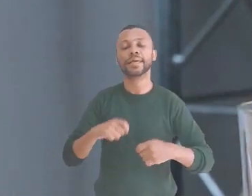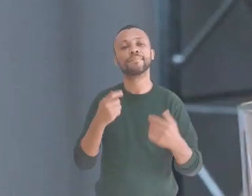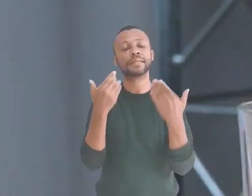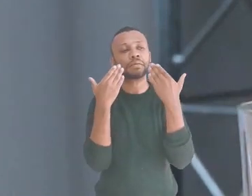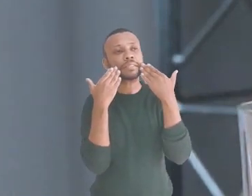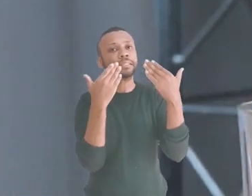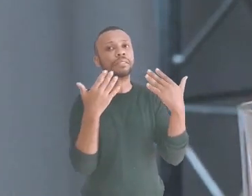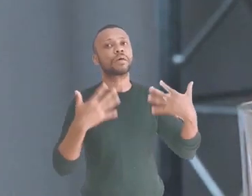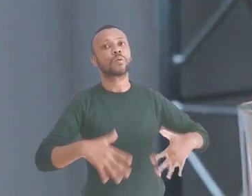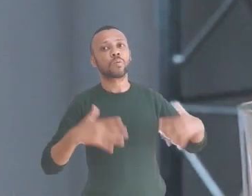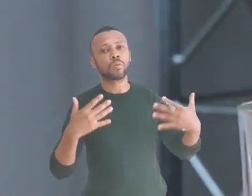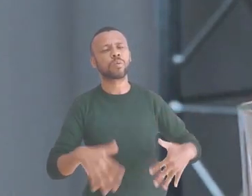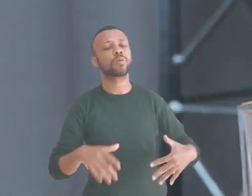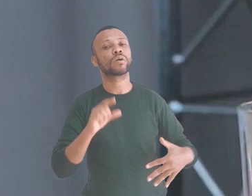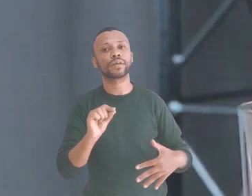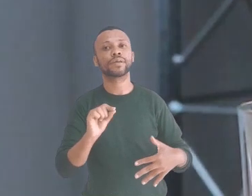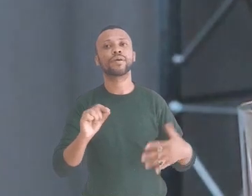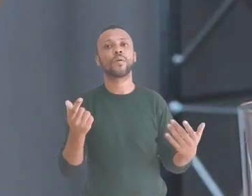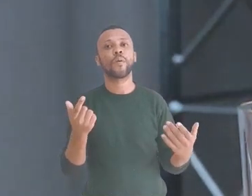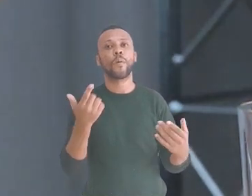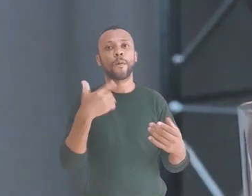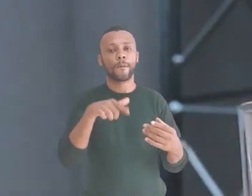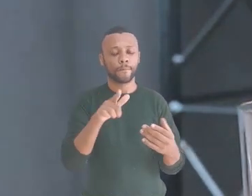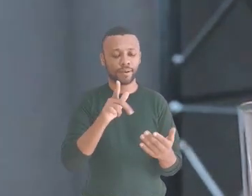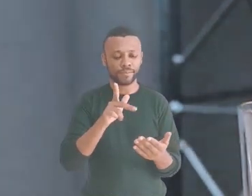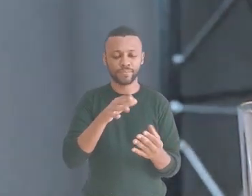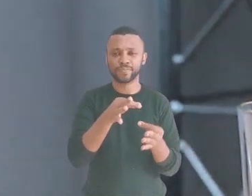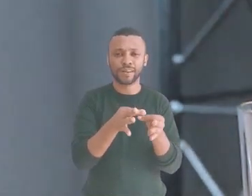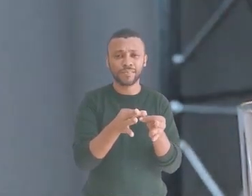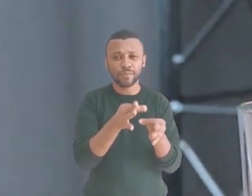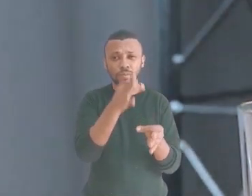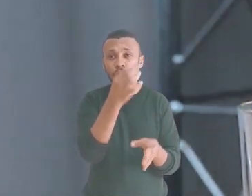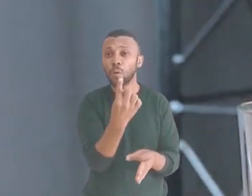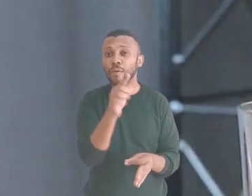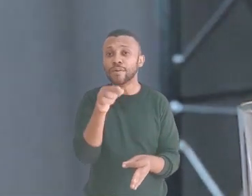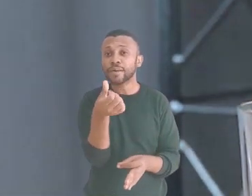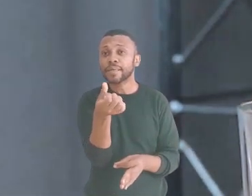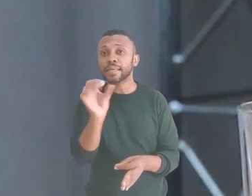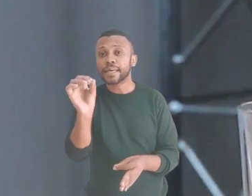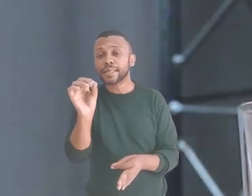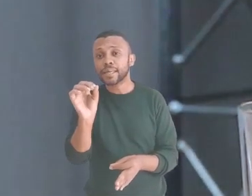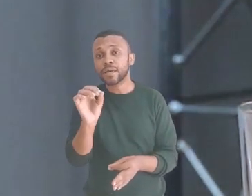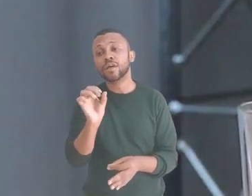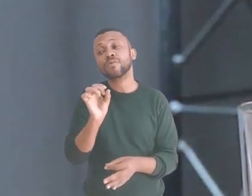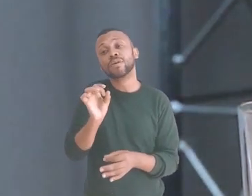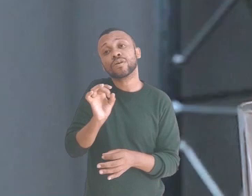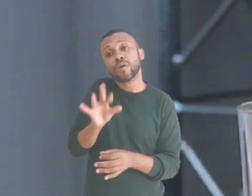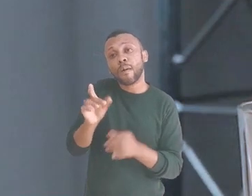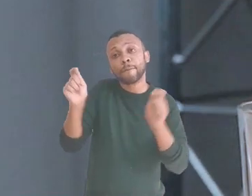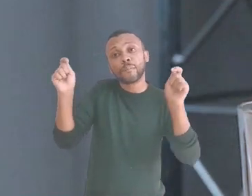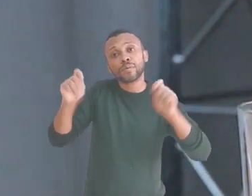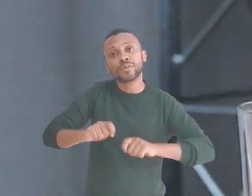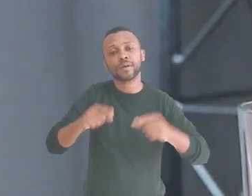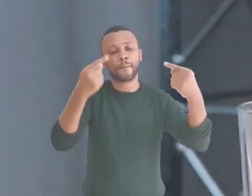deparar com uma fita métrica de 1,60 m. E você só podia participar do concurso se tivesse acima de 1,60 m.